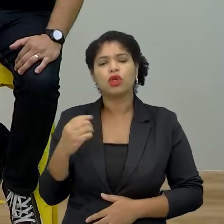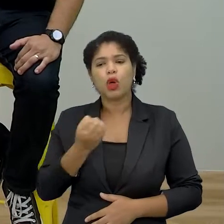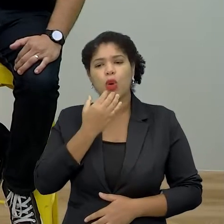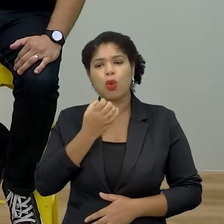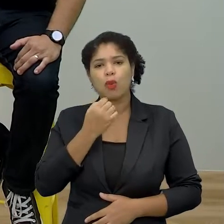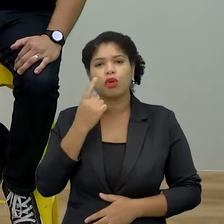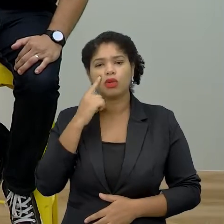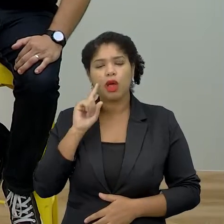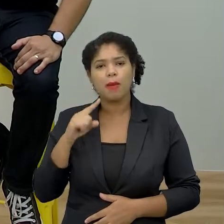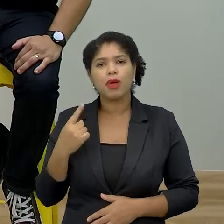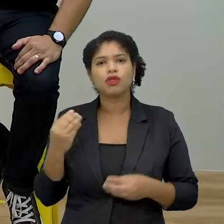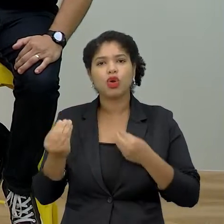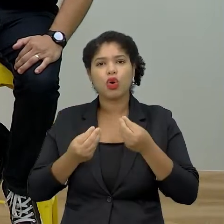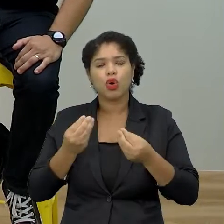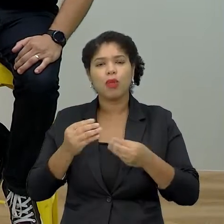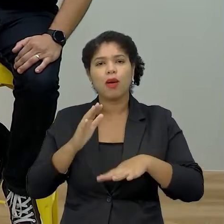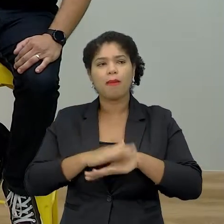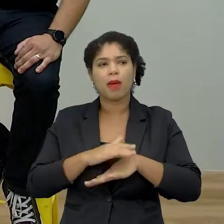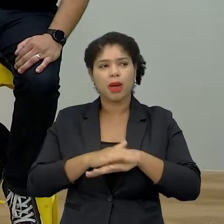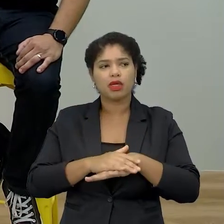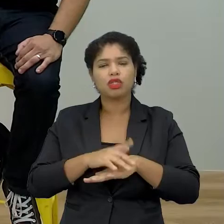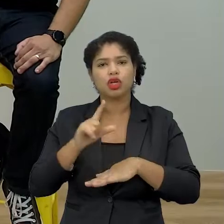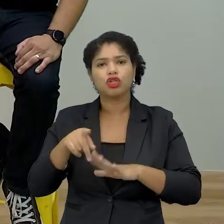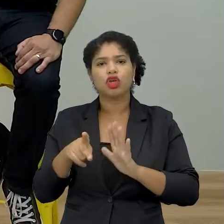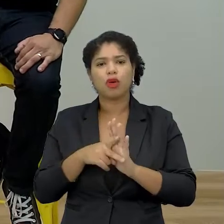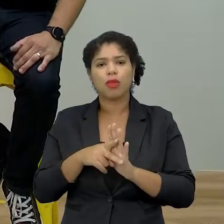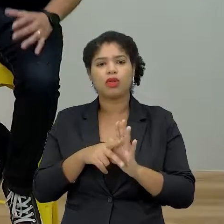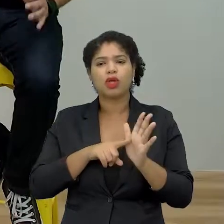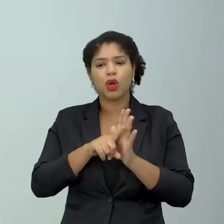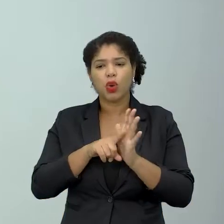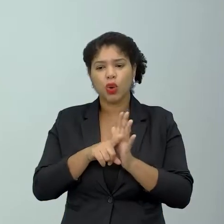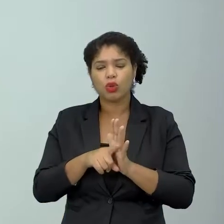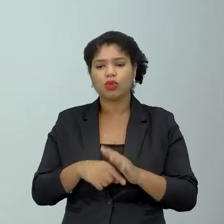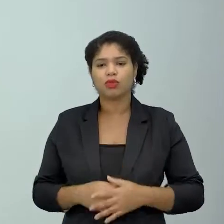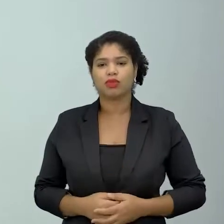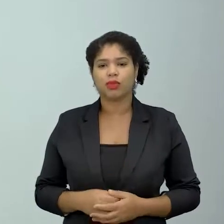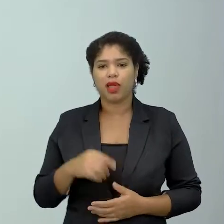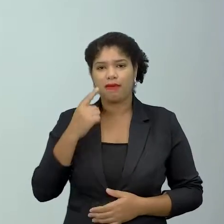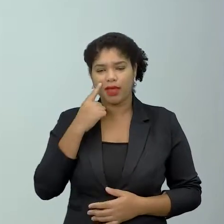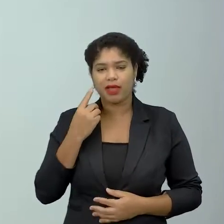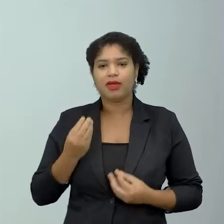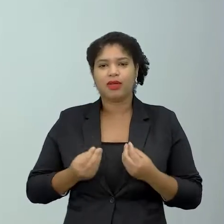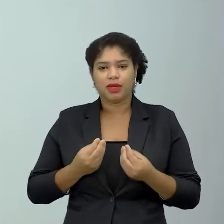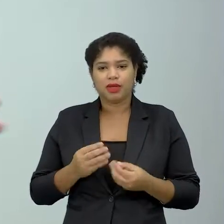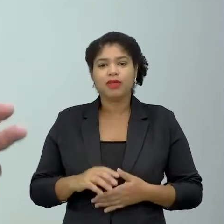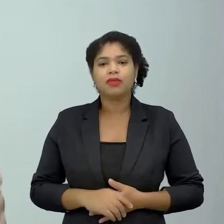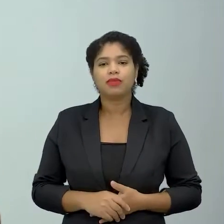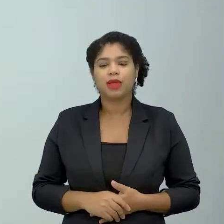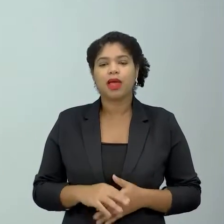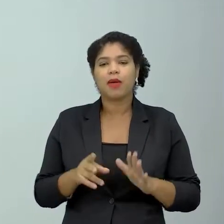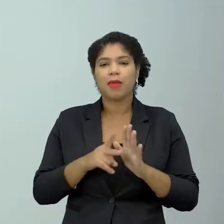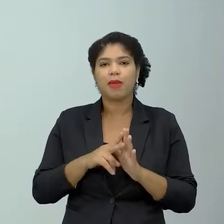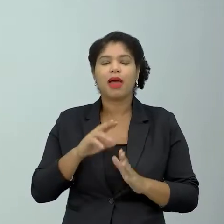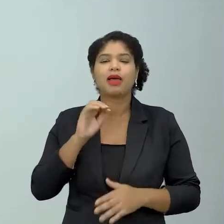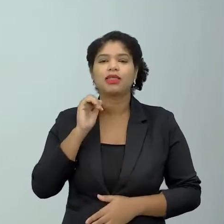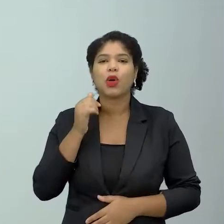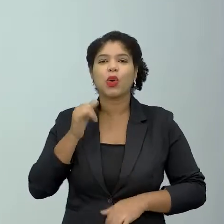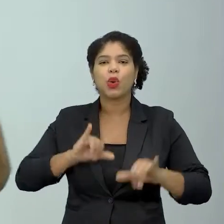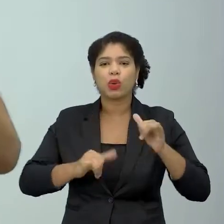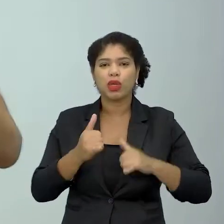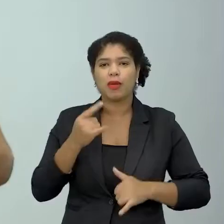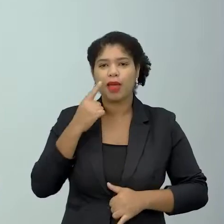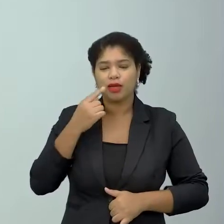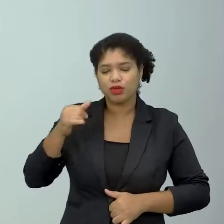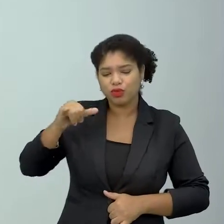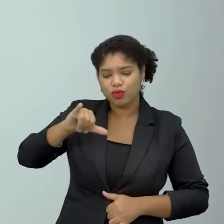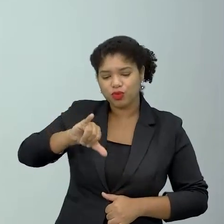alguns isso é novidade, mas é bem interessante, né? O estereótipo do cientista é aquele mesmo que mexe com biologia, mexe com química, né? Coloca um líquido no